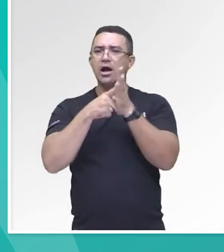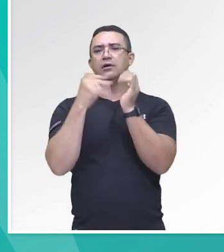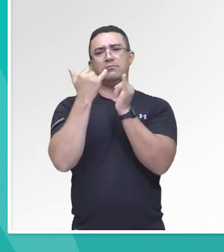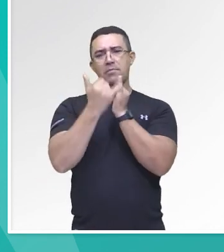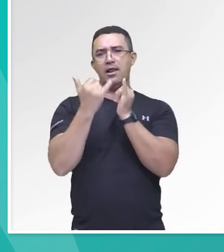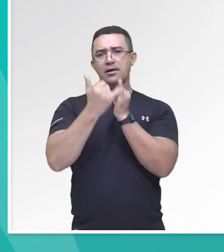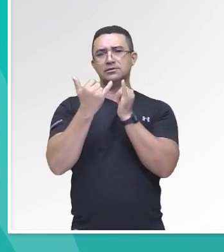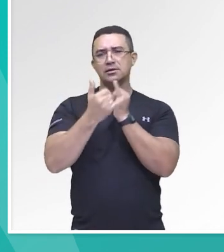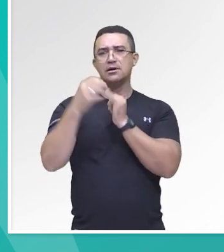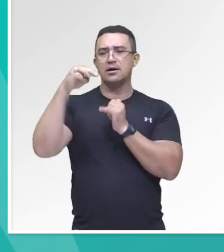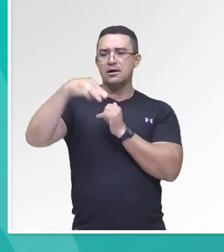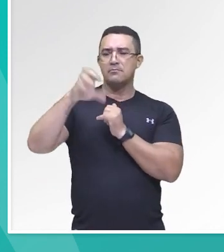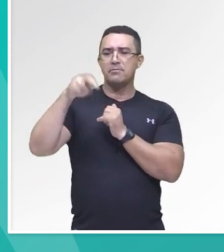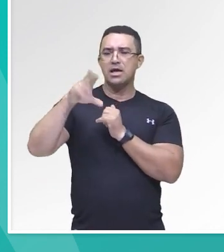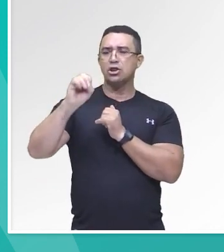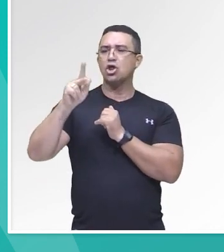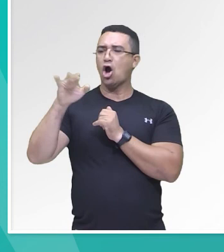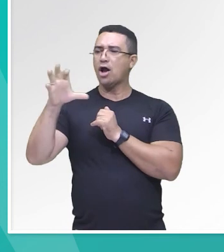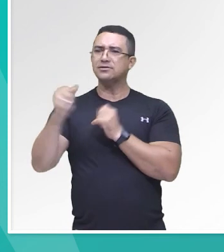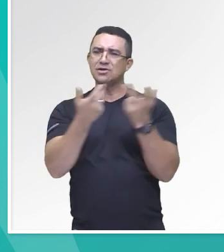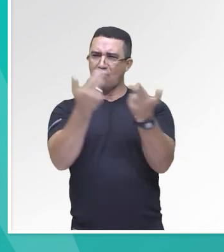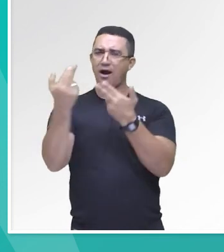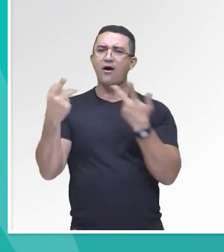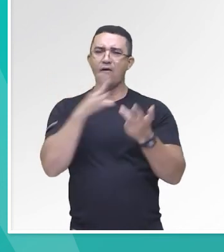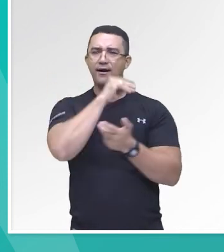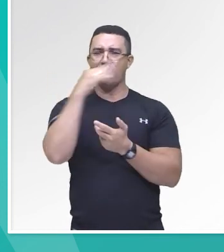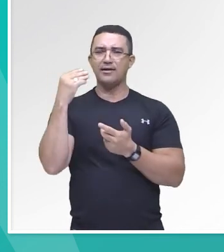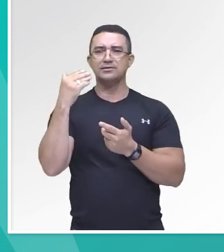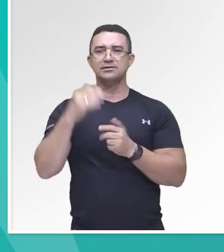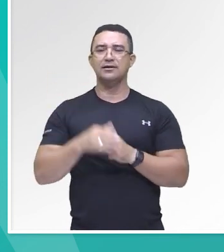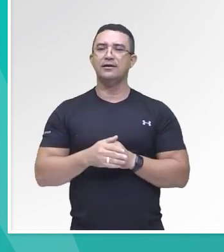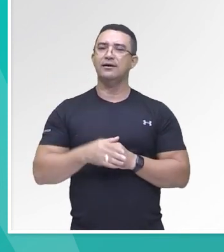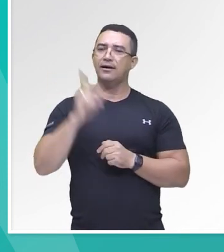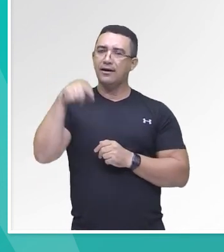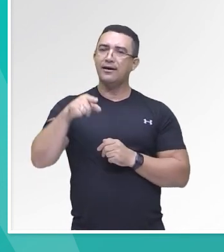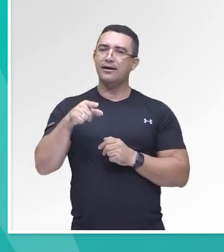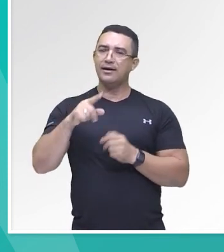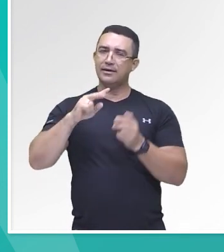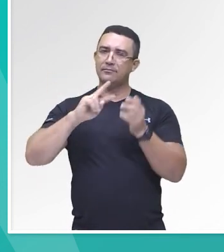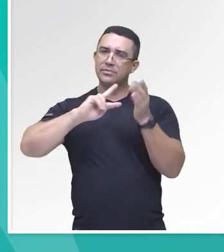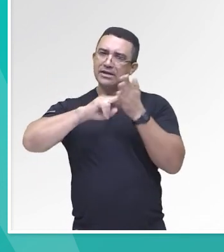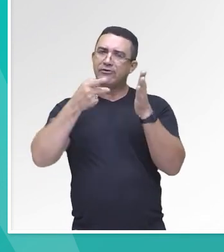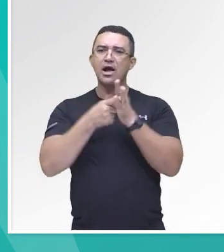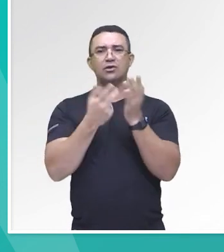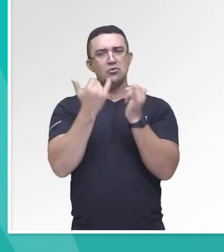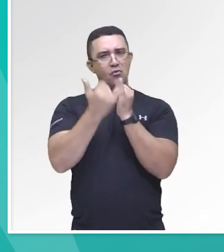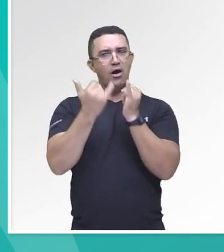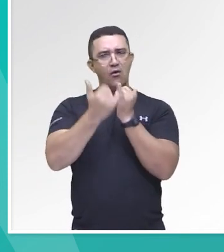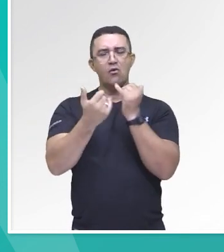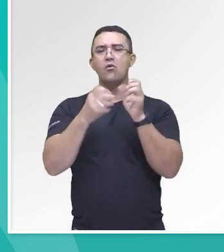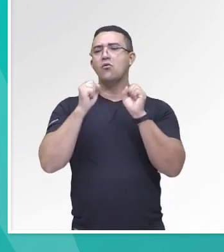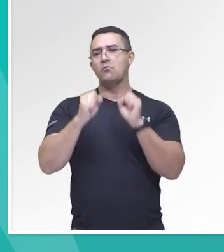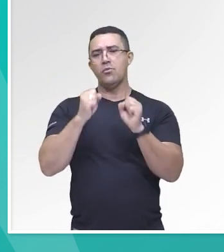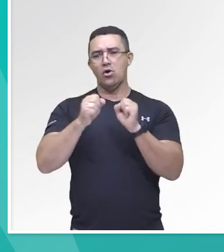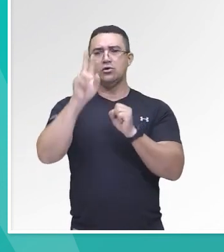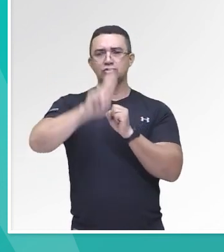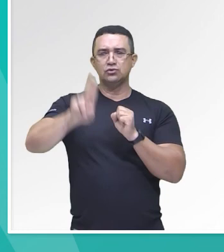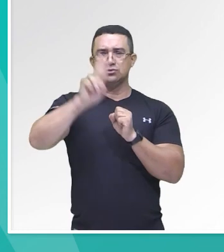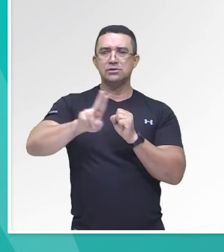menores. Nesse contexto, crianças e os menores são sinônimas. Então, eu posso utilizar